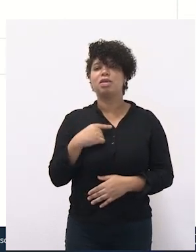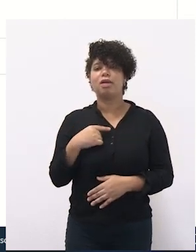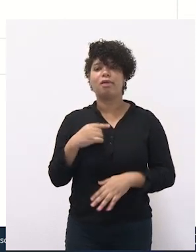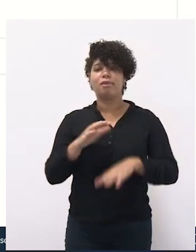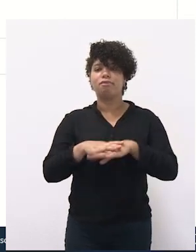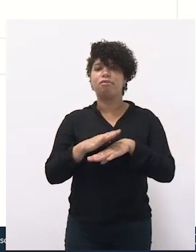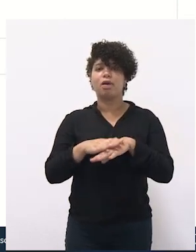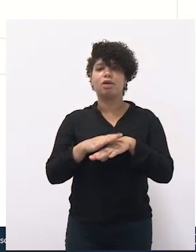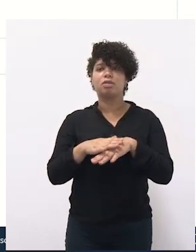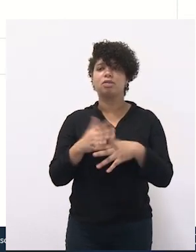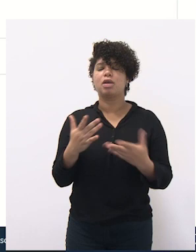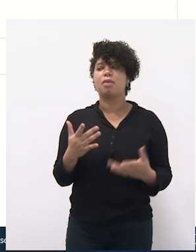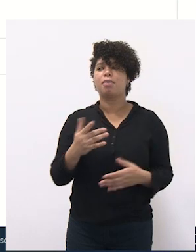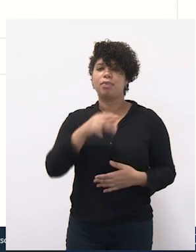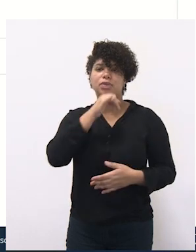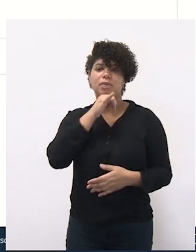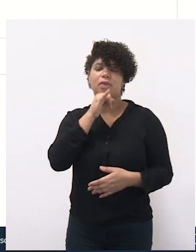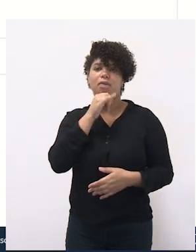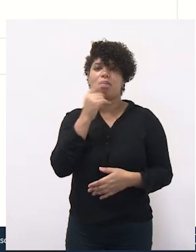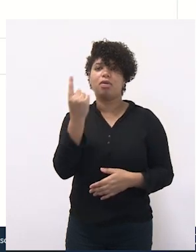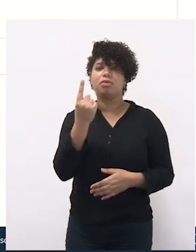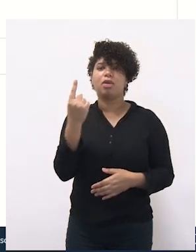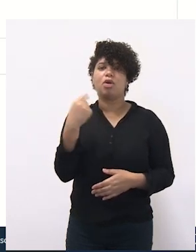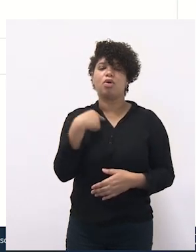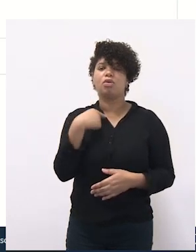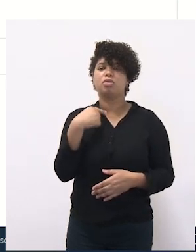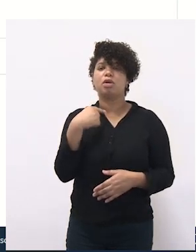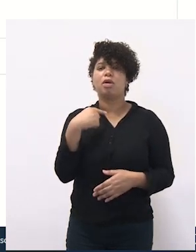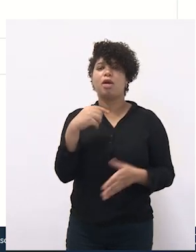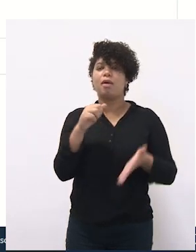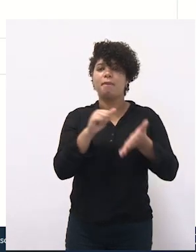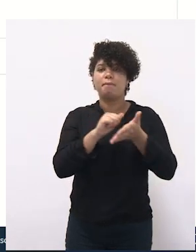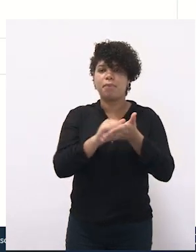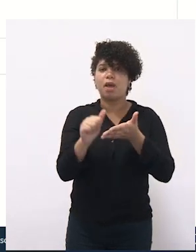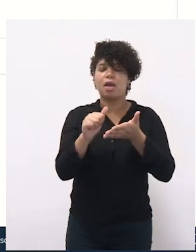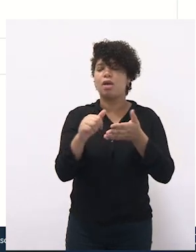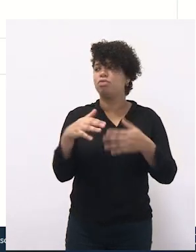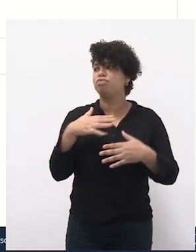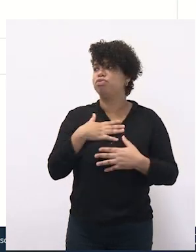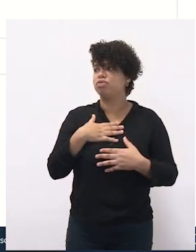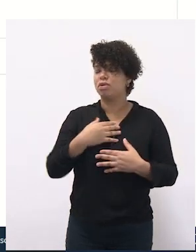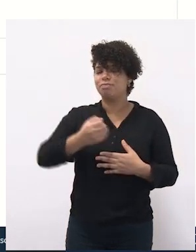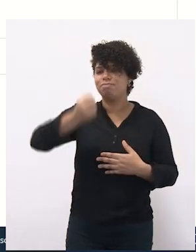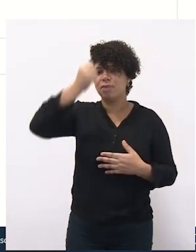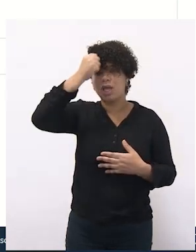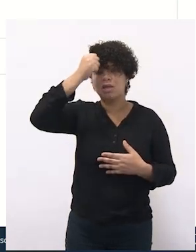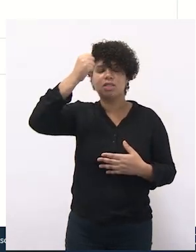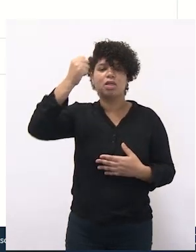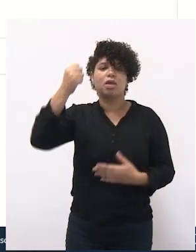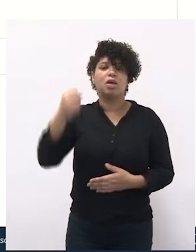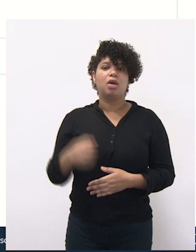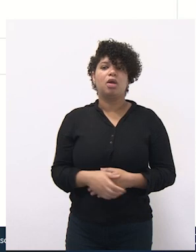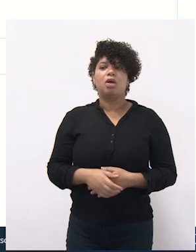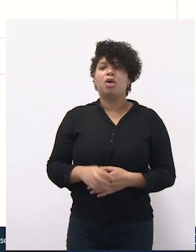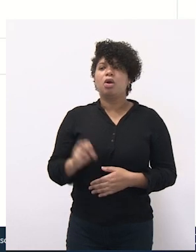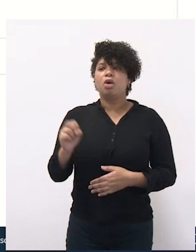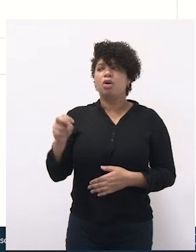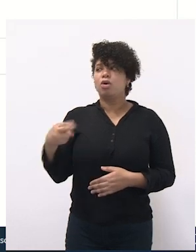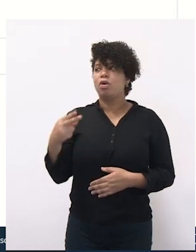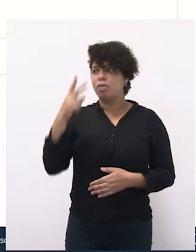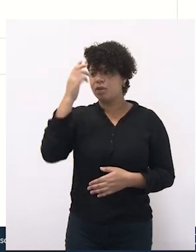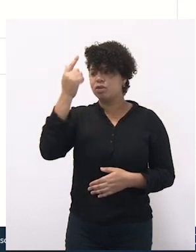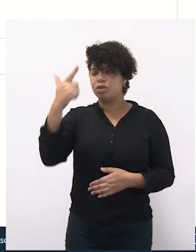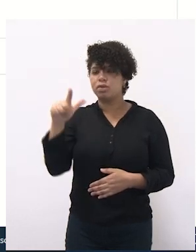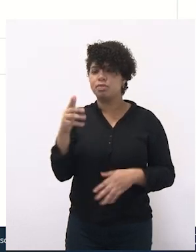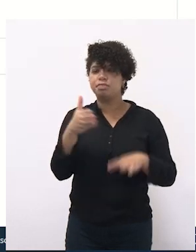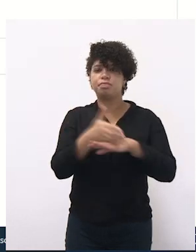um primeiro momento, você vai lá e exclui a sua turma e você se arrepende ou, sei lá, outra pessoa